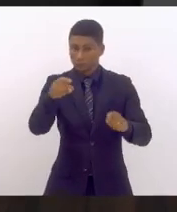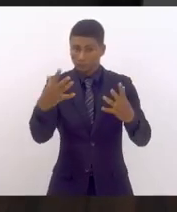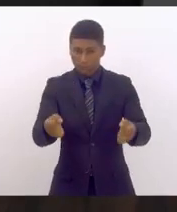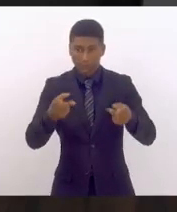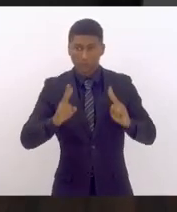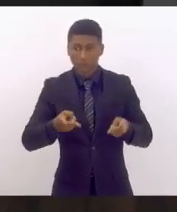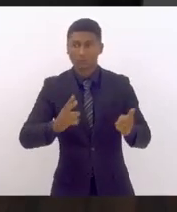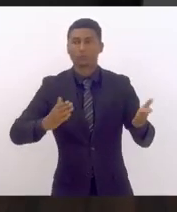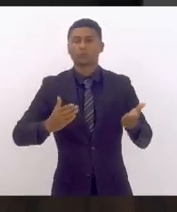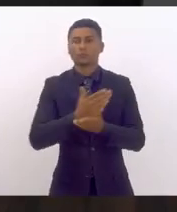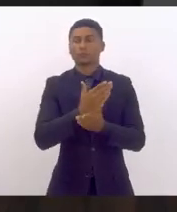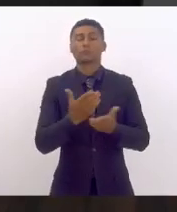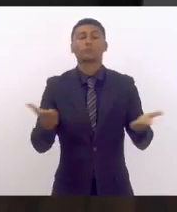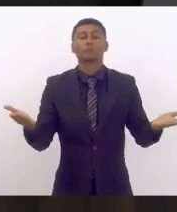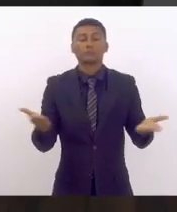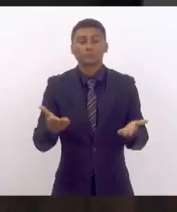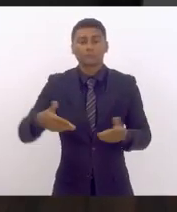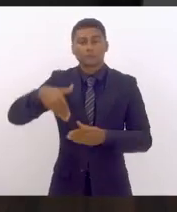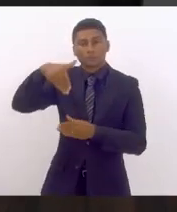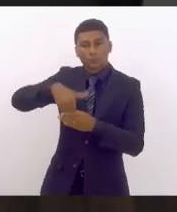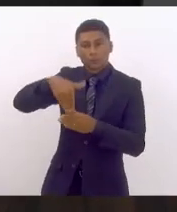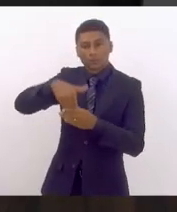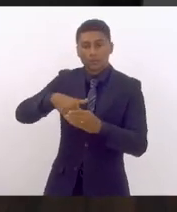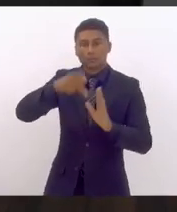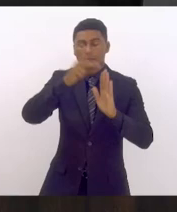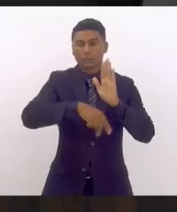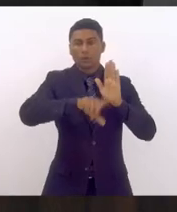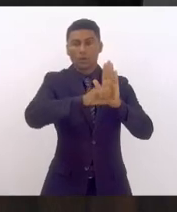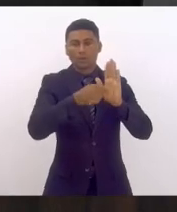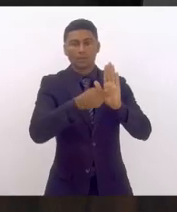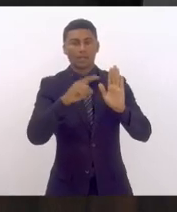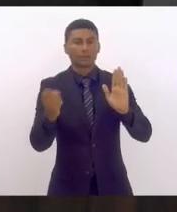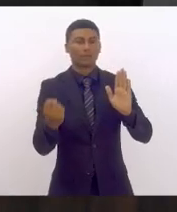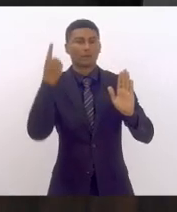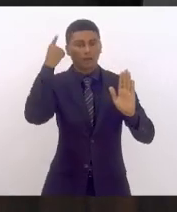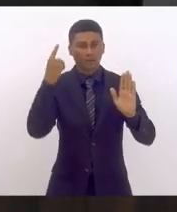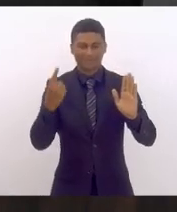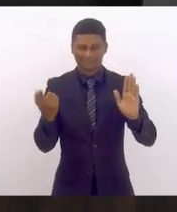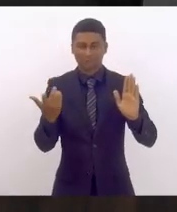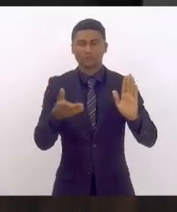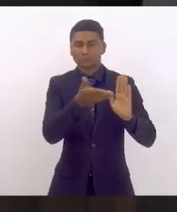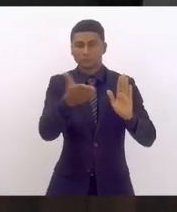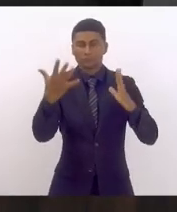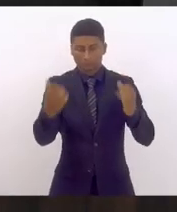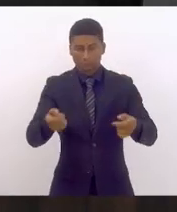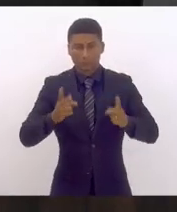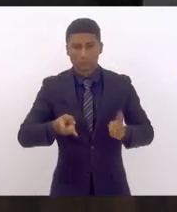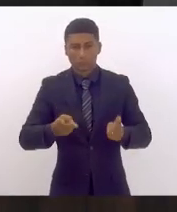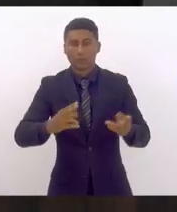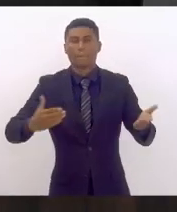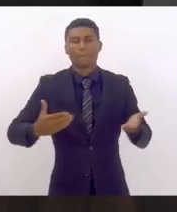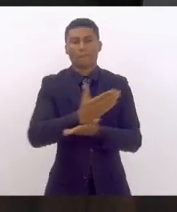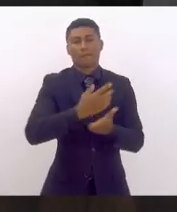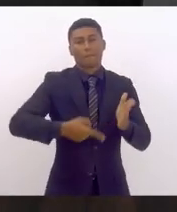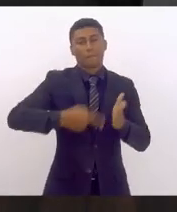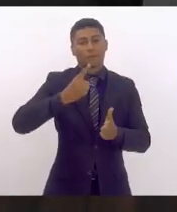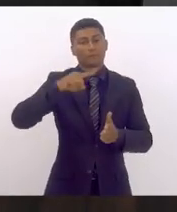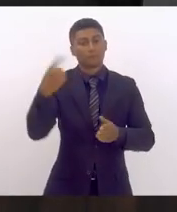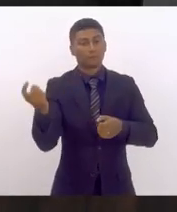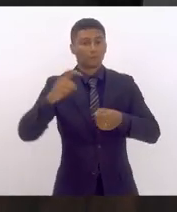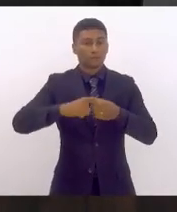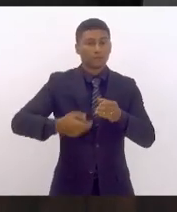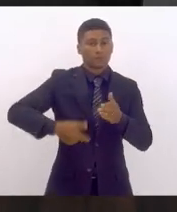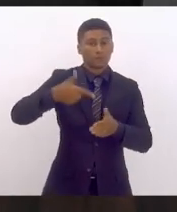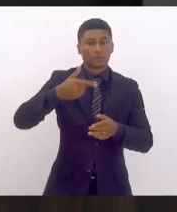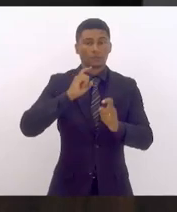prova estão aprovada em votação o projeto original seus que estão aprovado em primeira retorna